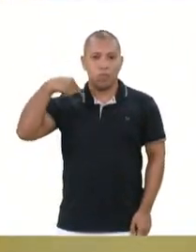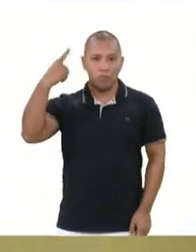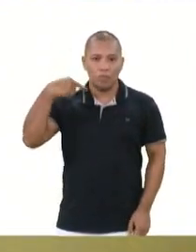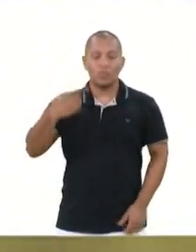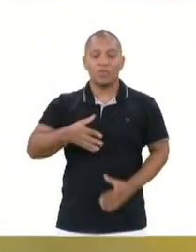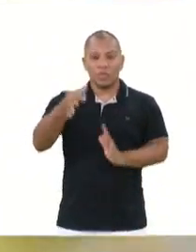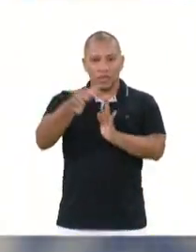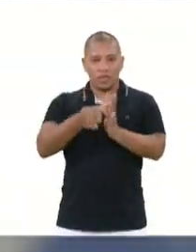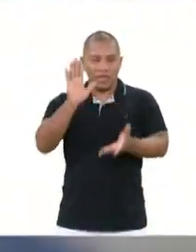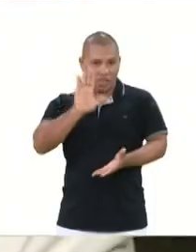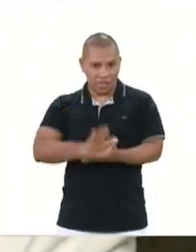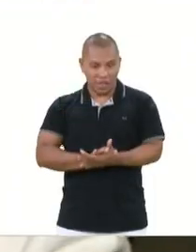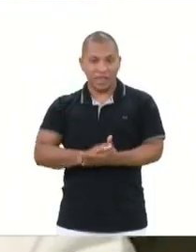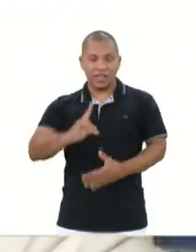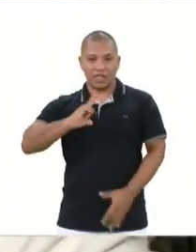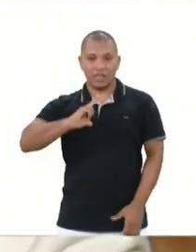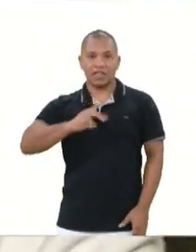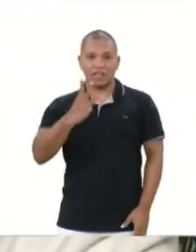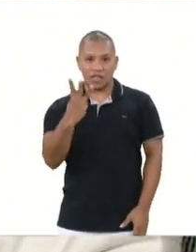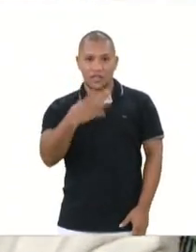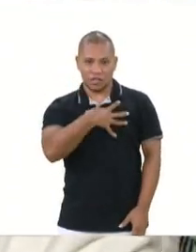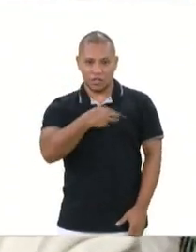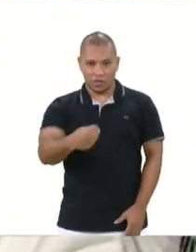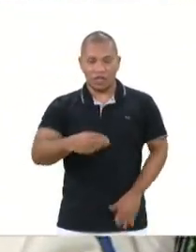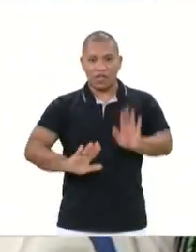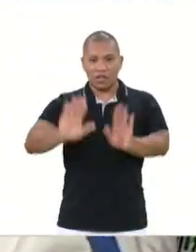Belém pelo Partido Patriota. Obteve